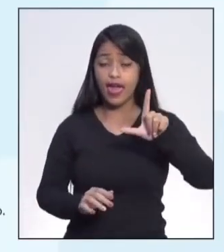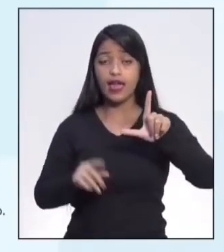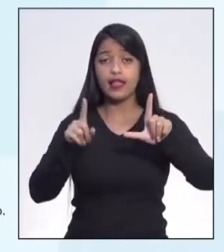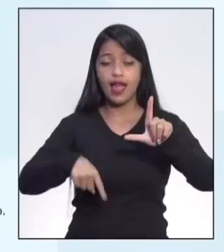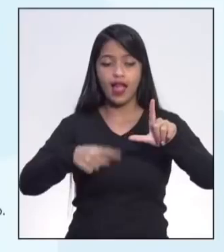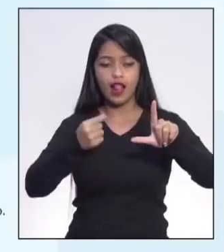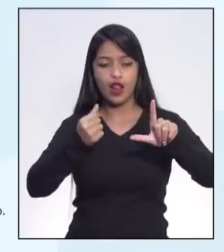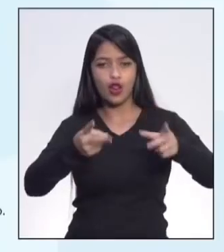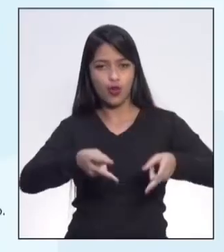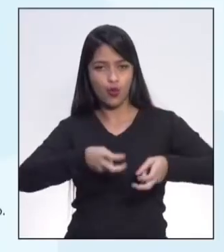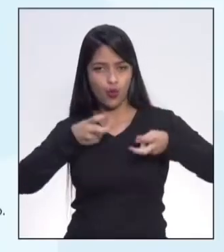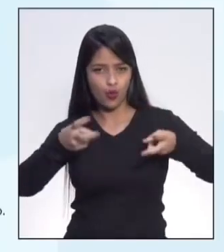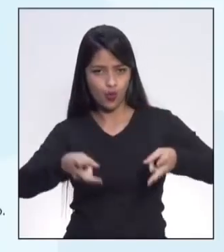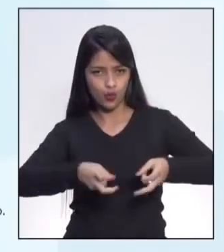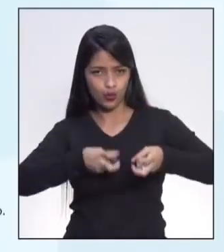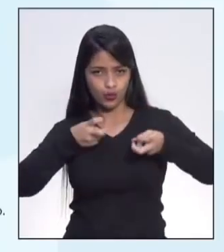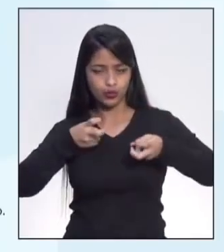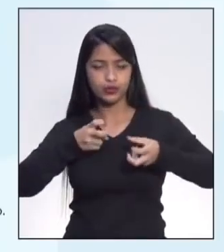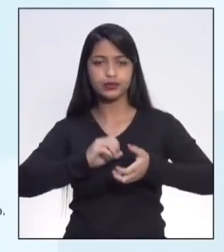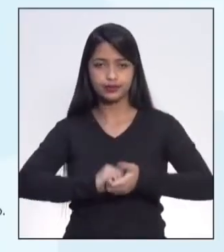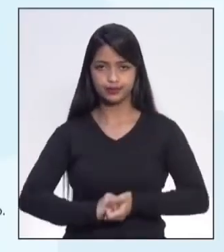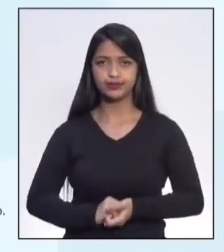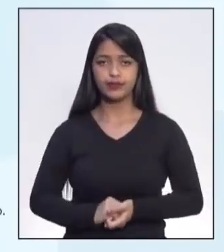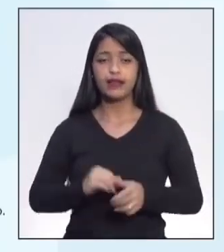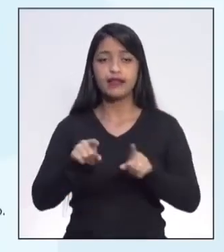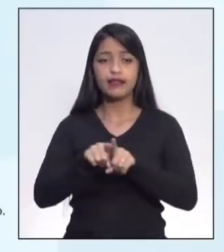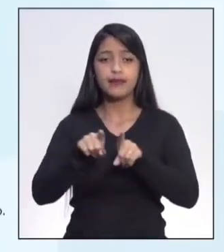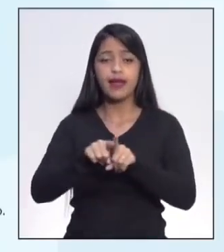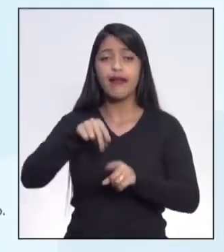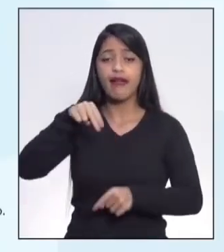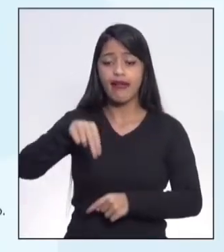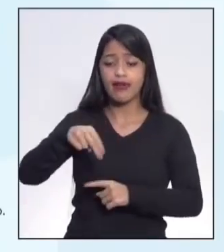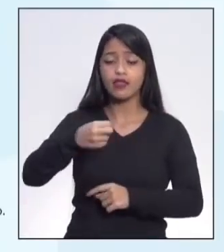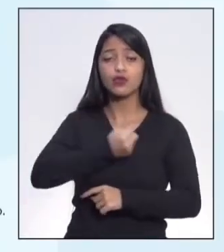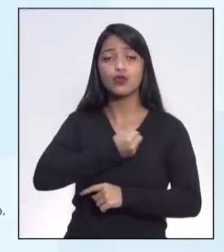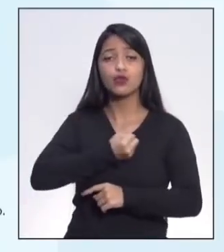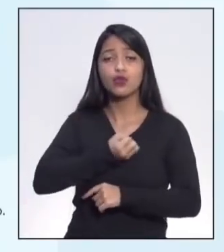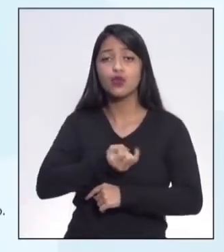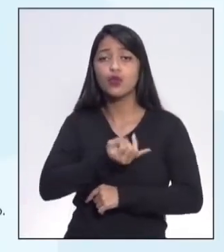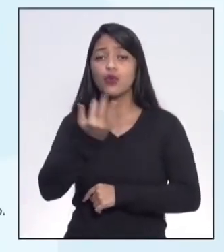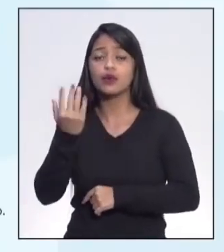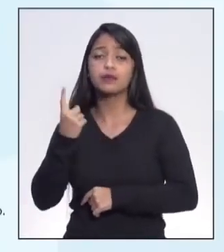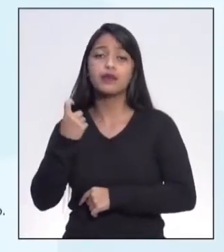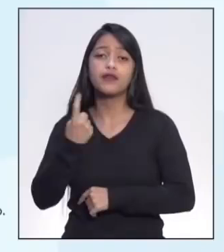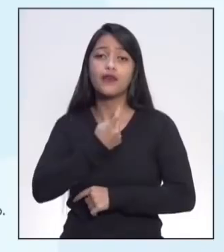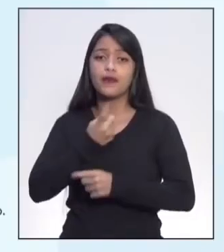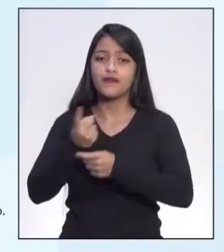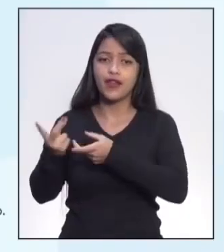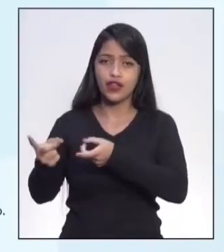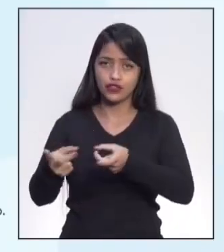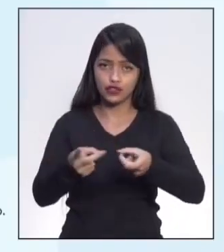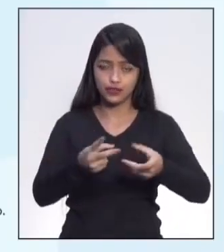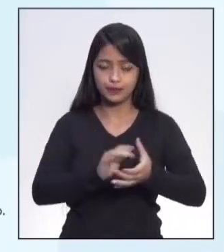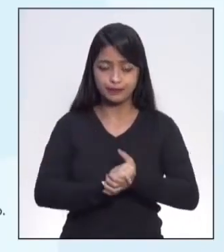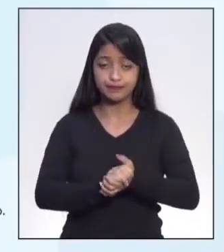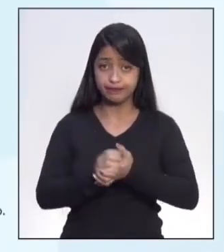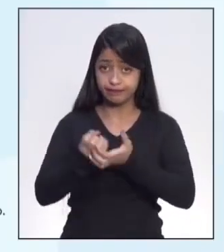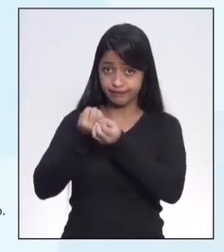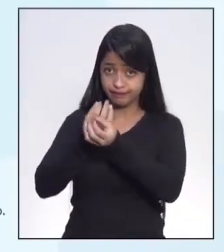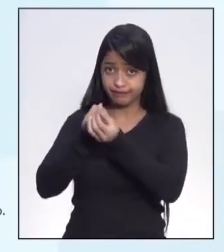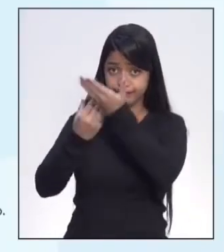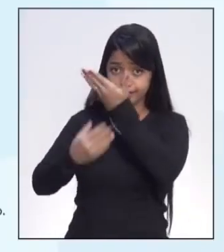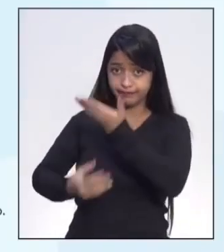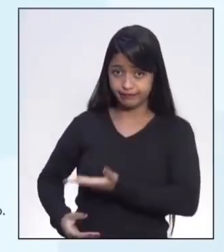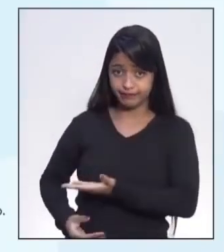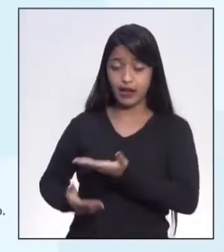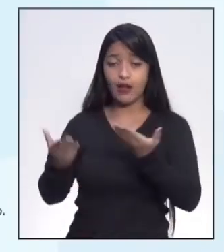perfumes vendidos. Com base nessas informações, responda: qual é o lucro da